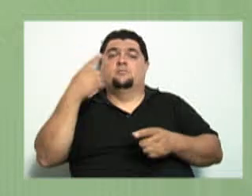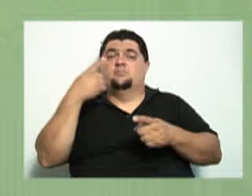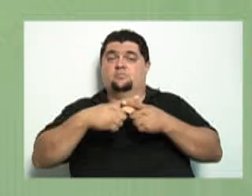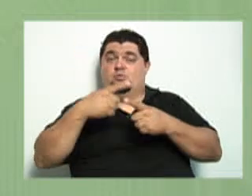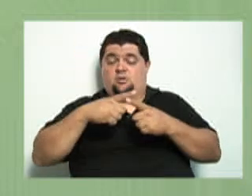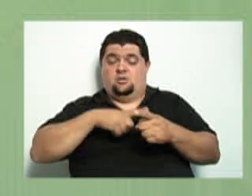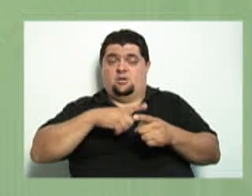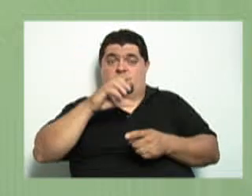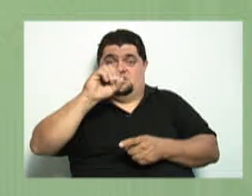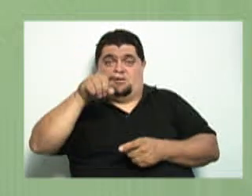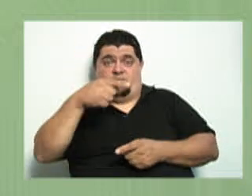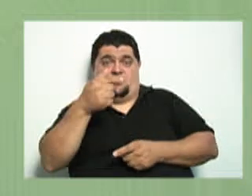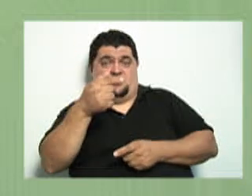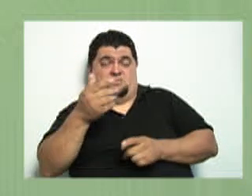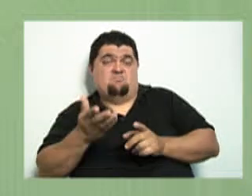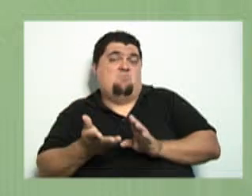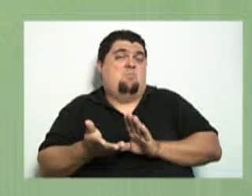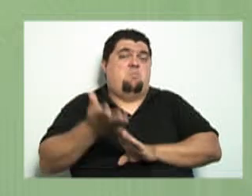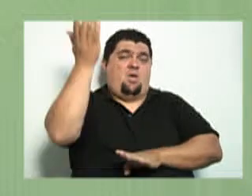acima de 0,7.